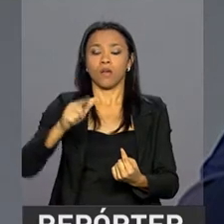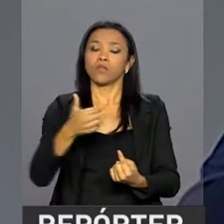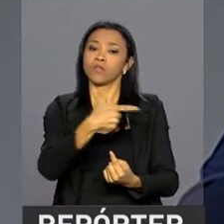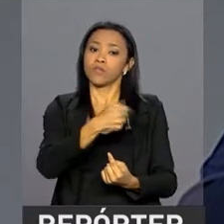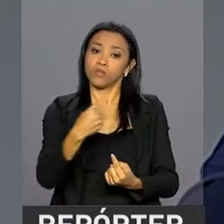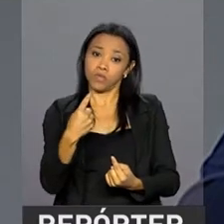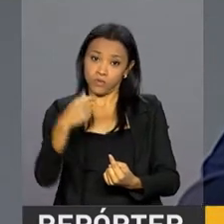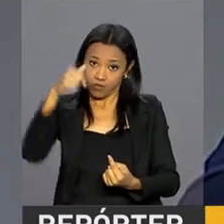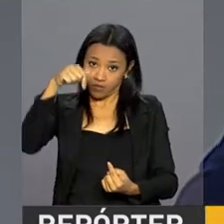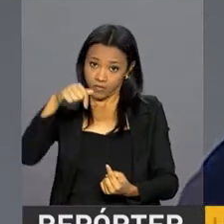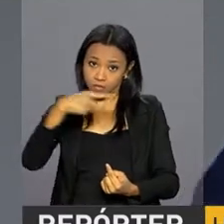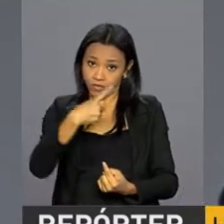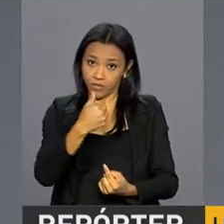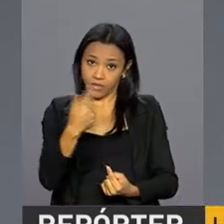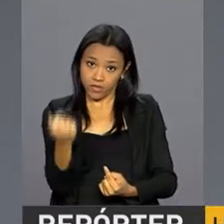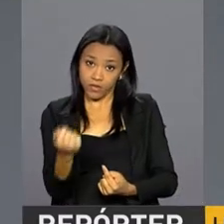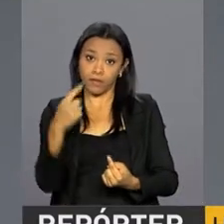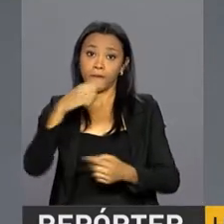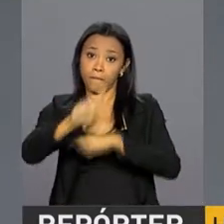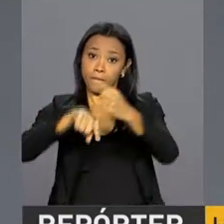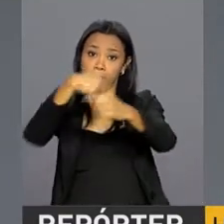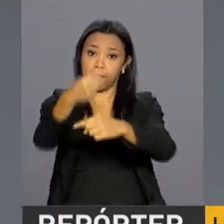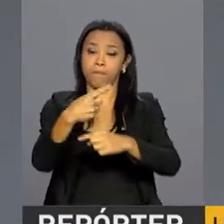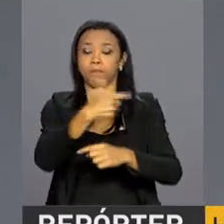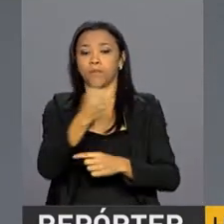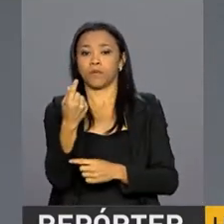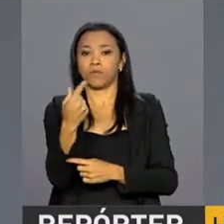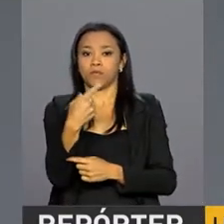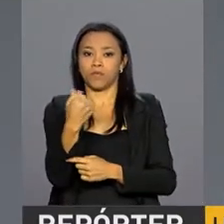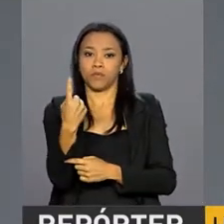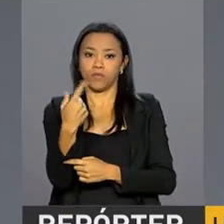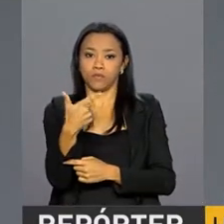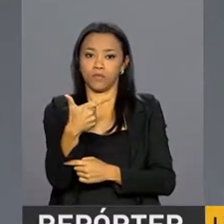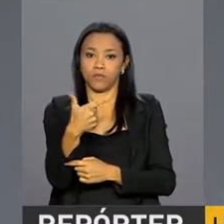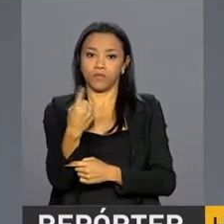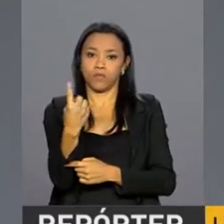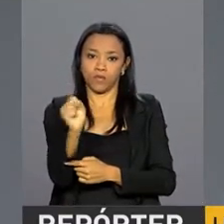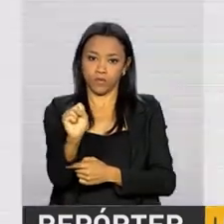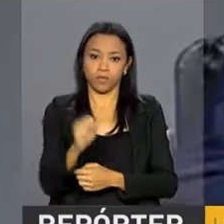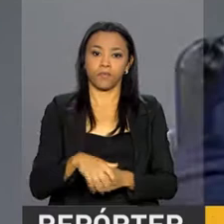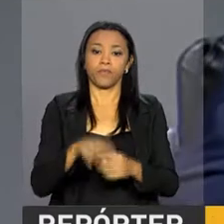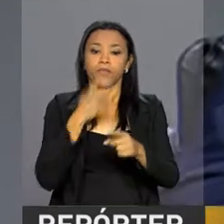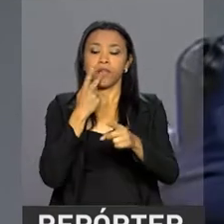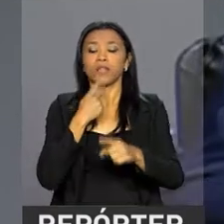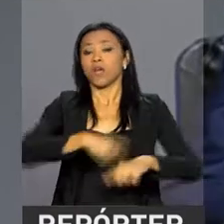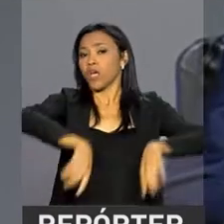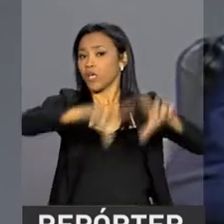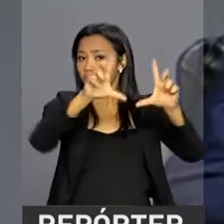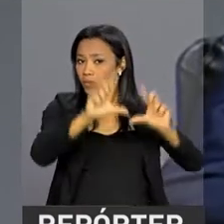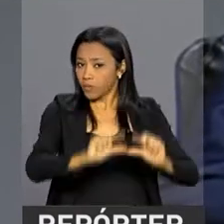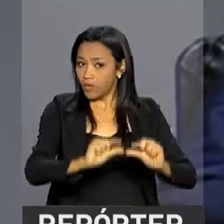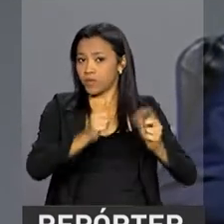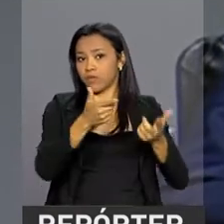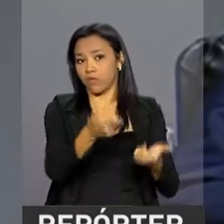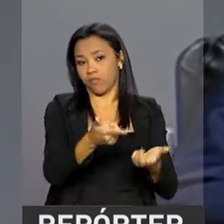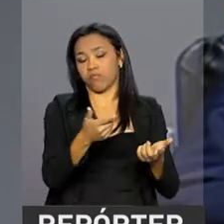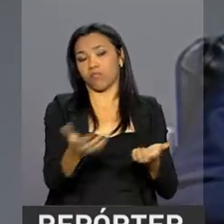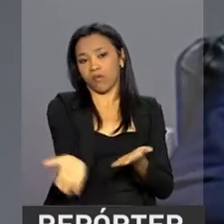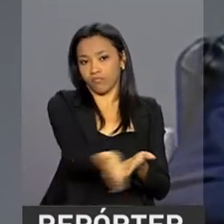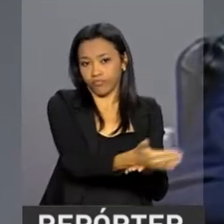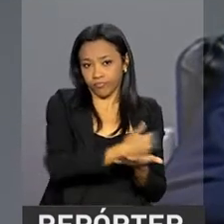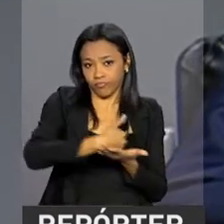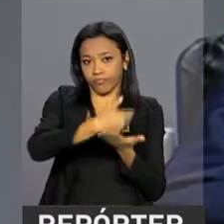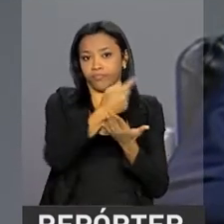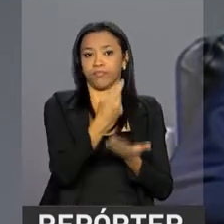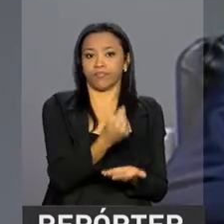Houve foi uma substancial queda da receita. Em razão desta